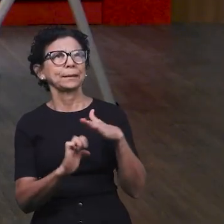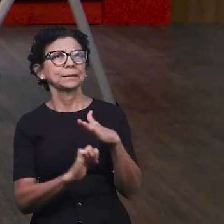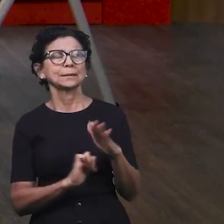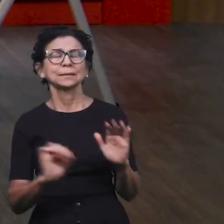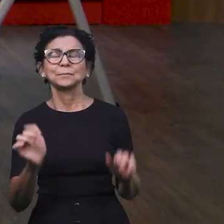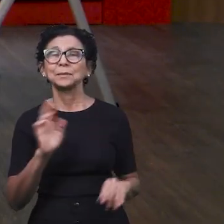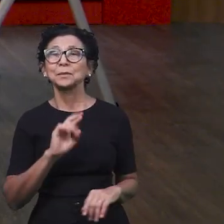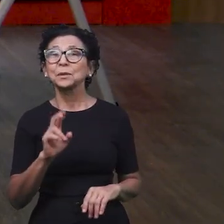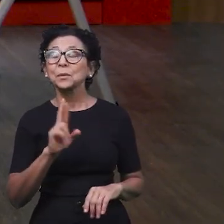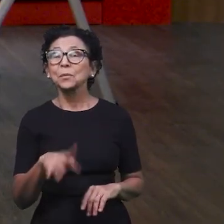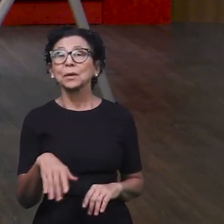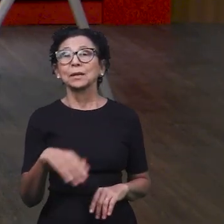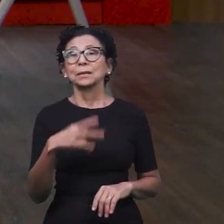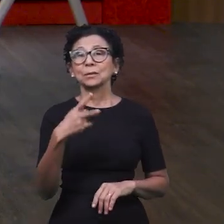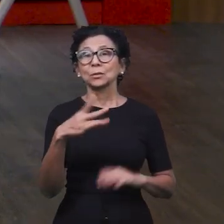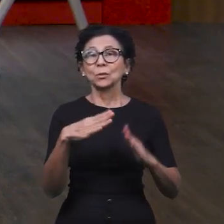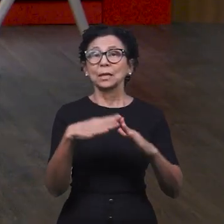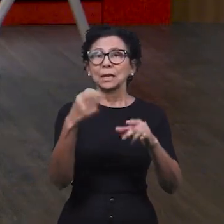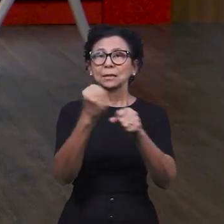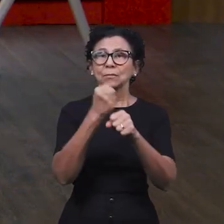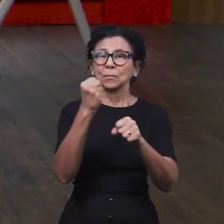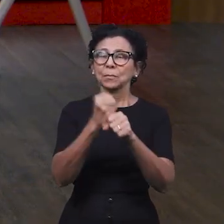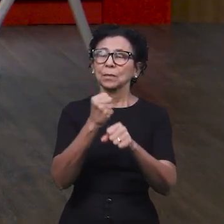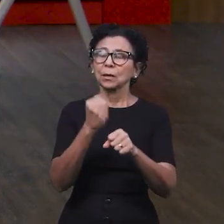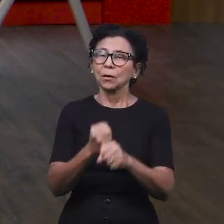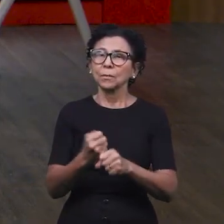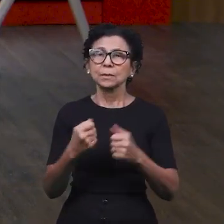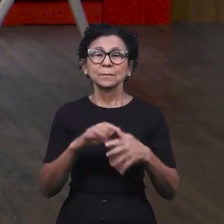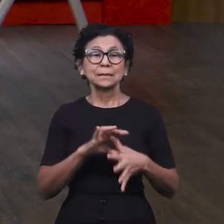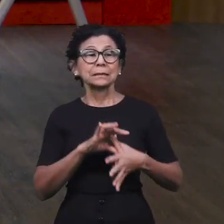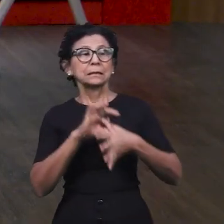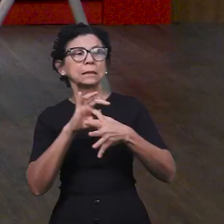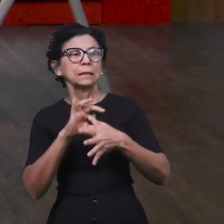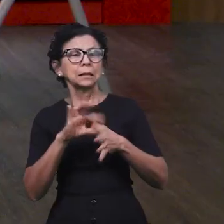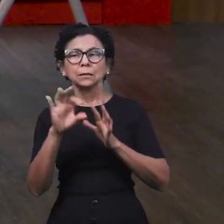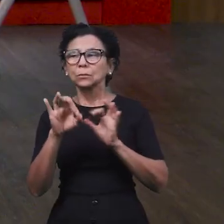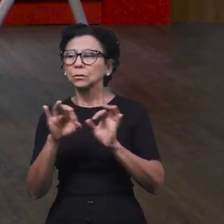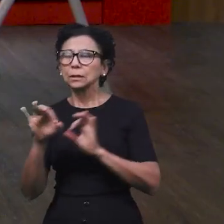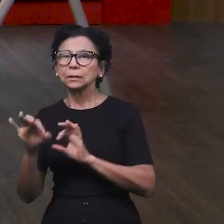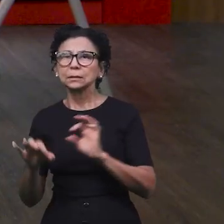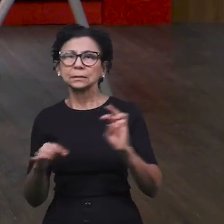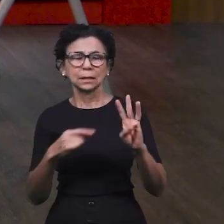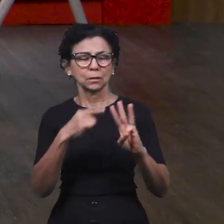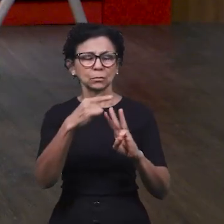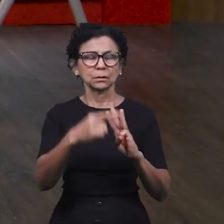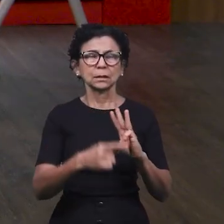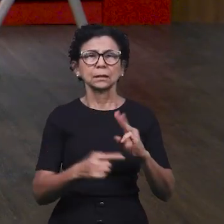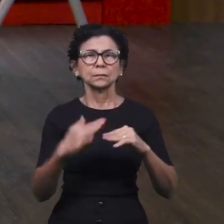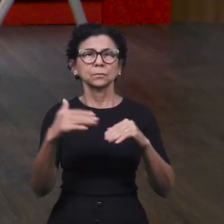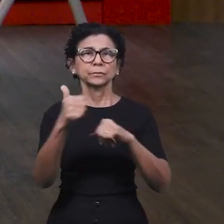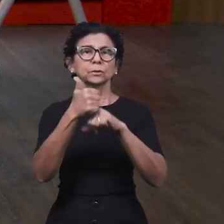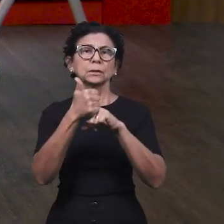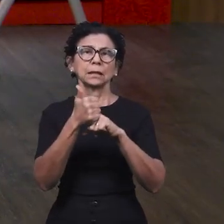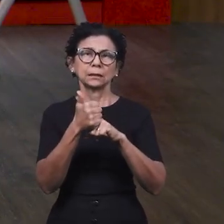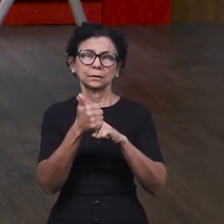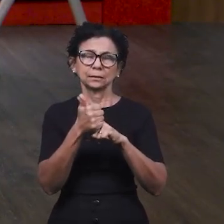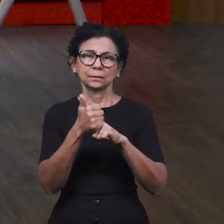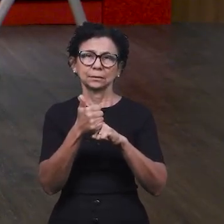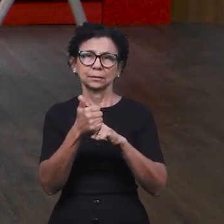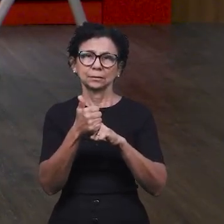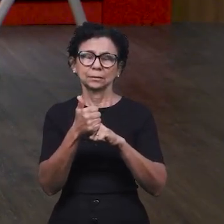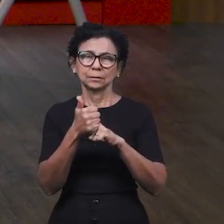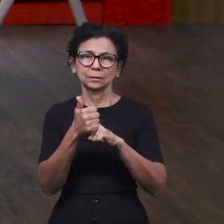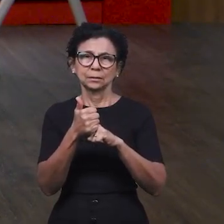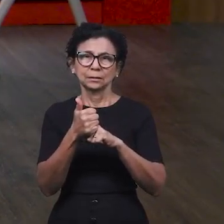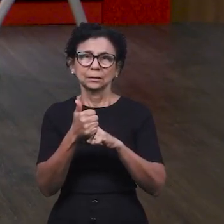na sua casa, você vai precisar desse planejamento e dessa liderança de organizar cada um daqueles que vão trabalhar naquela obra, não é isso? Exatamente,